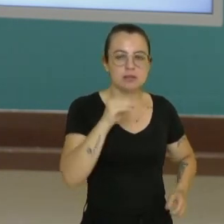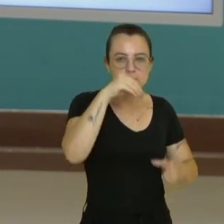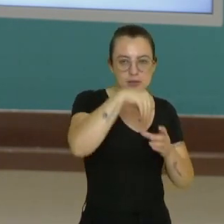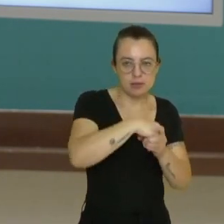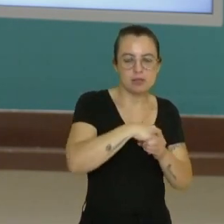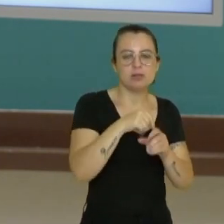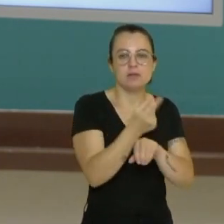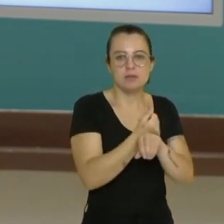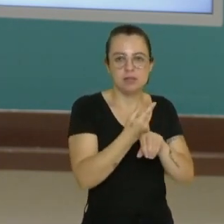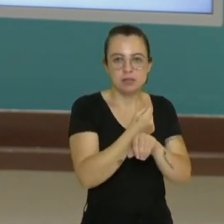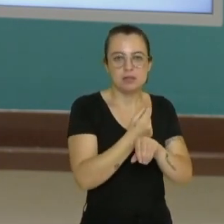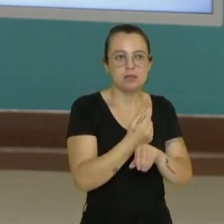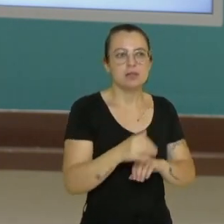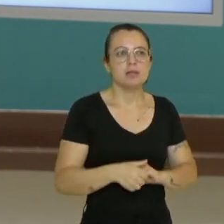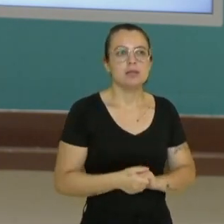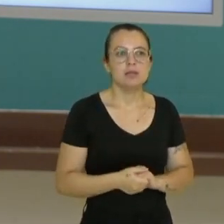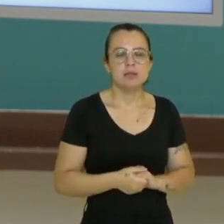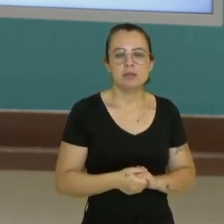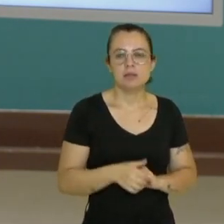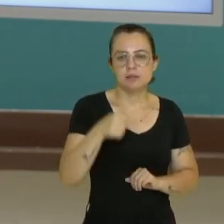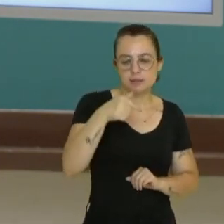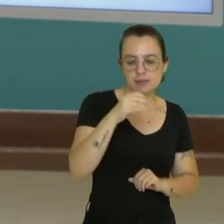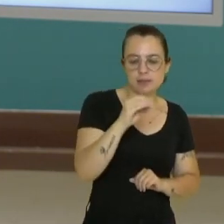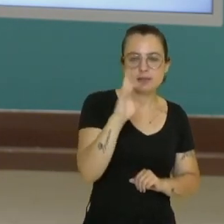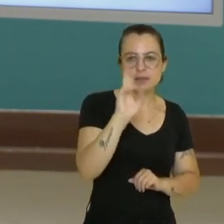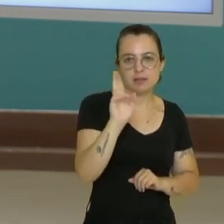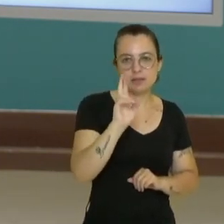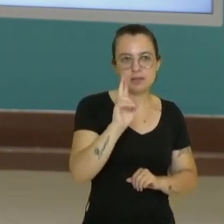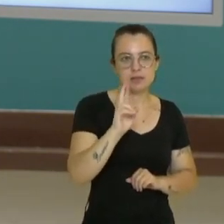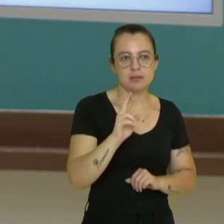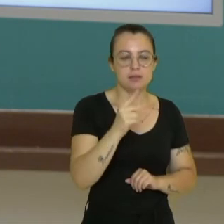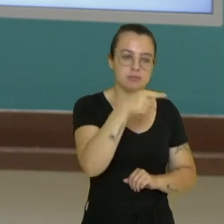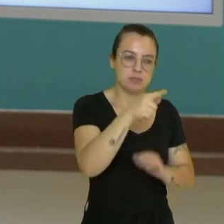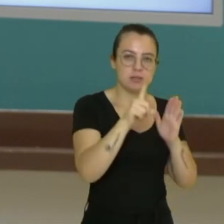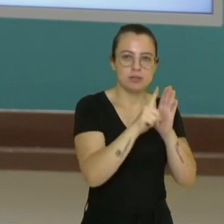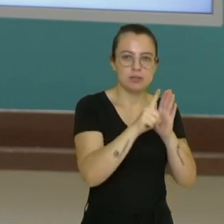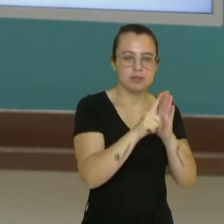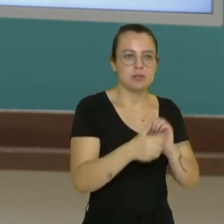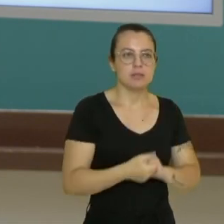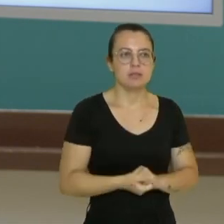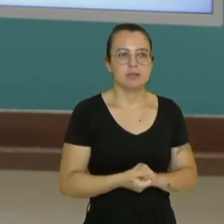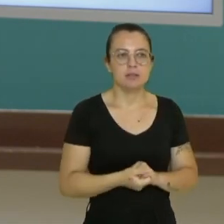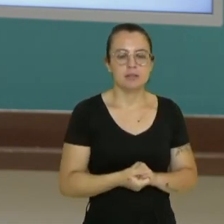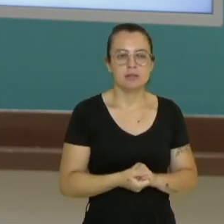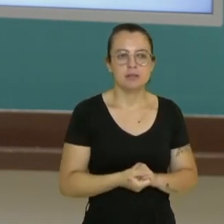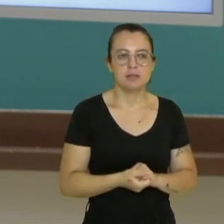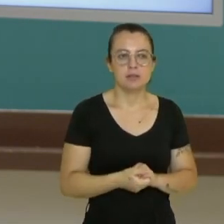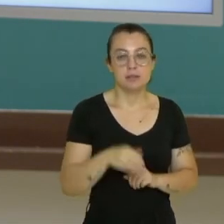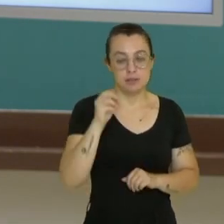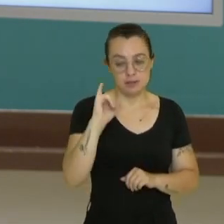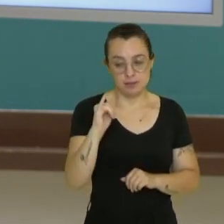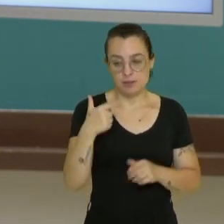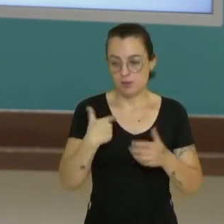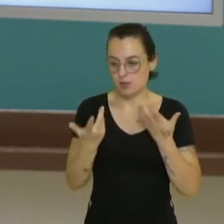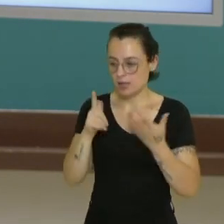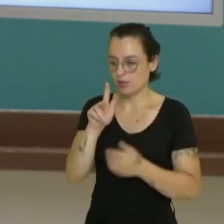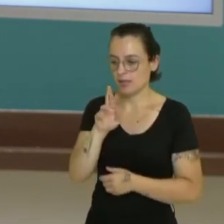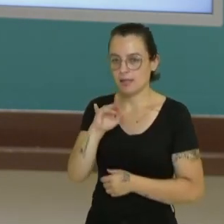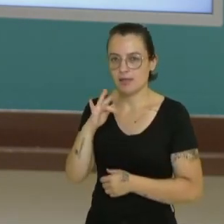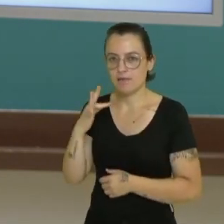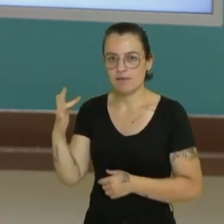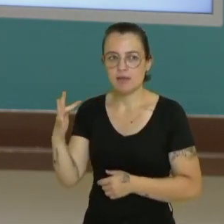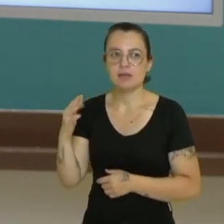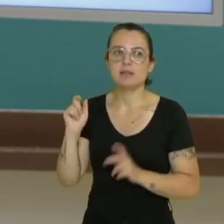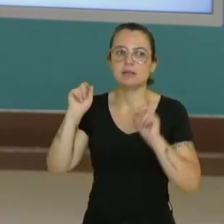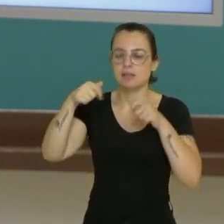do que a gente considera da moda, R$ 70 numa determinada loja. Se eu determinar uma grife, essa calça pode sair